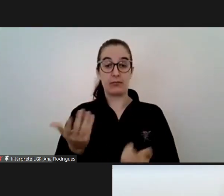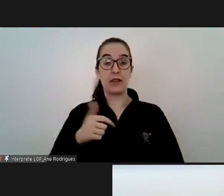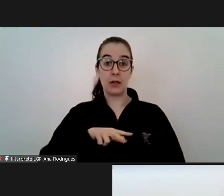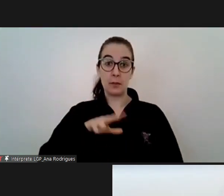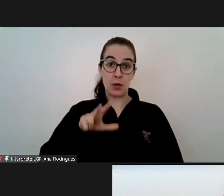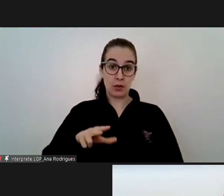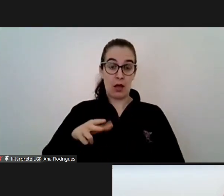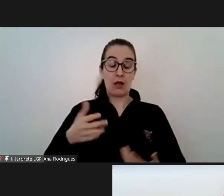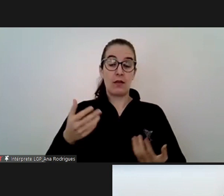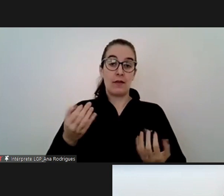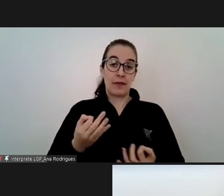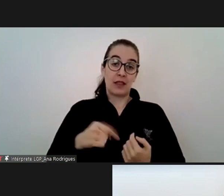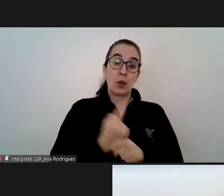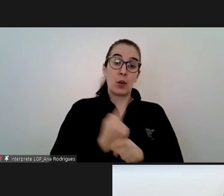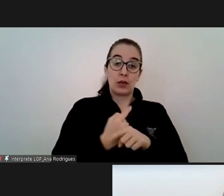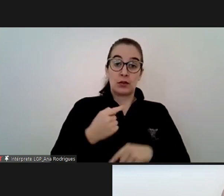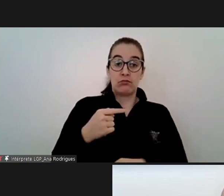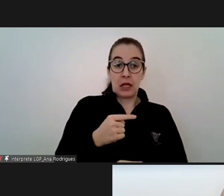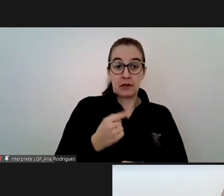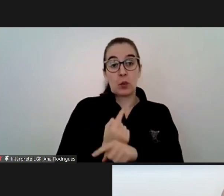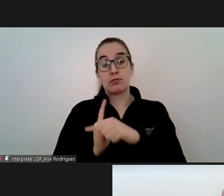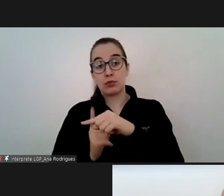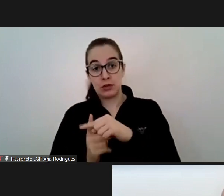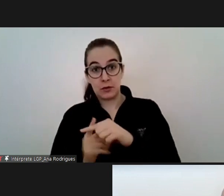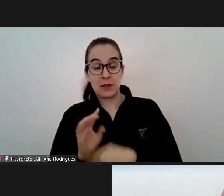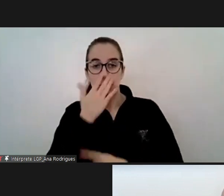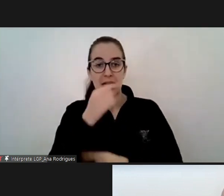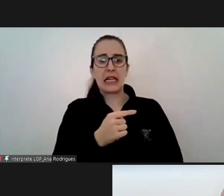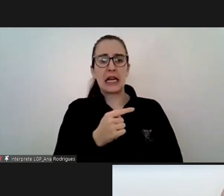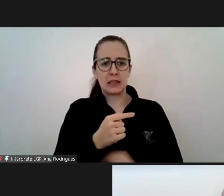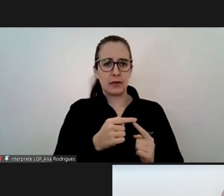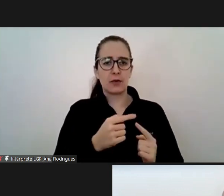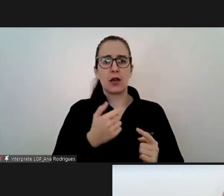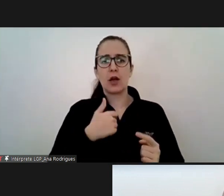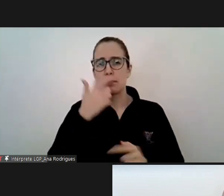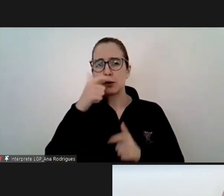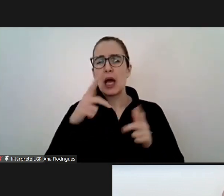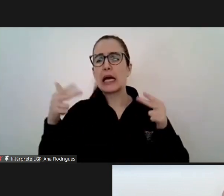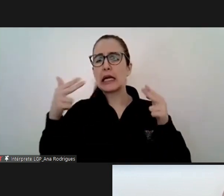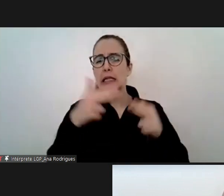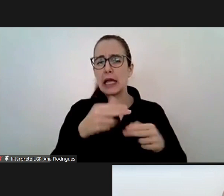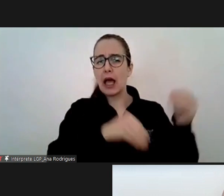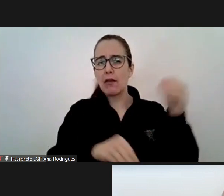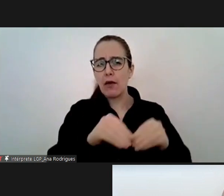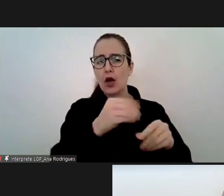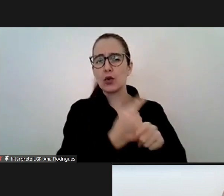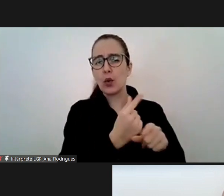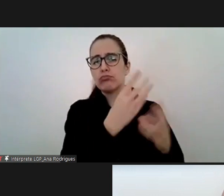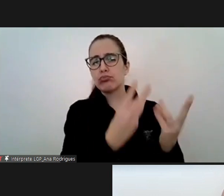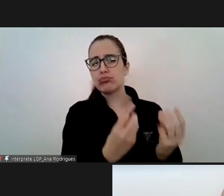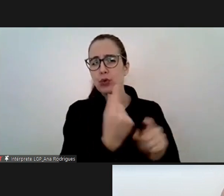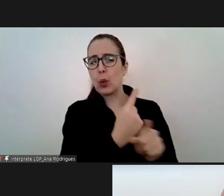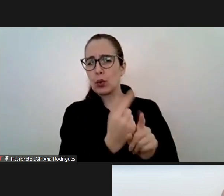todos os defeitos, tem resultados eleitorais que nunca foram postos em causa por nenhum partido político e, portanto, são